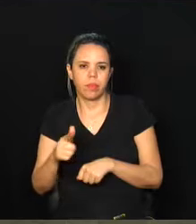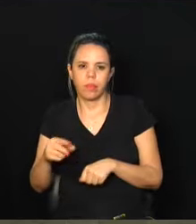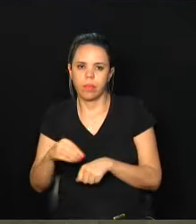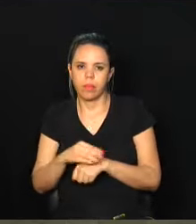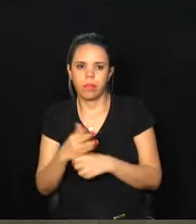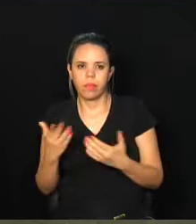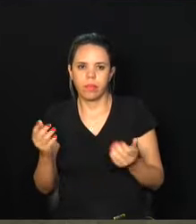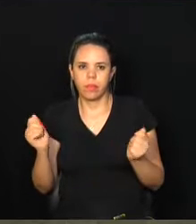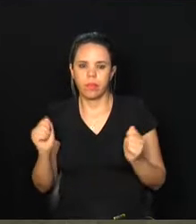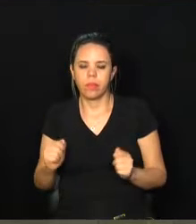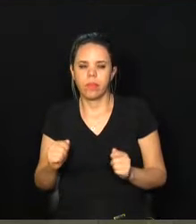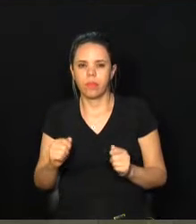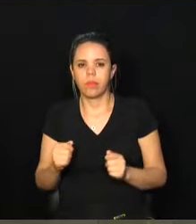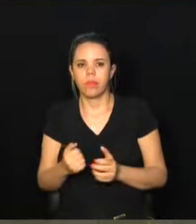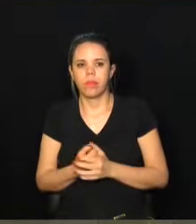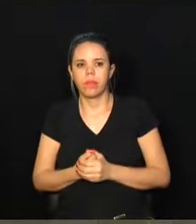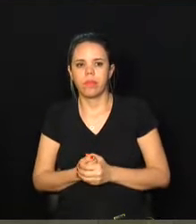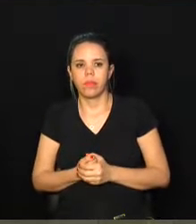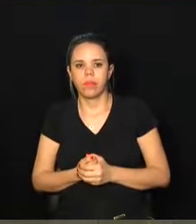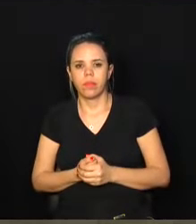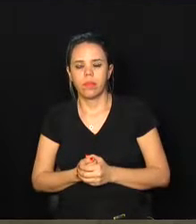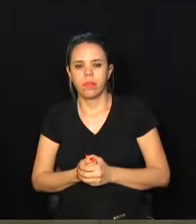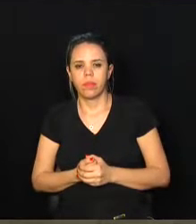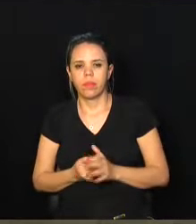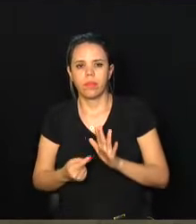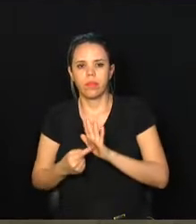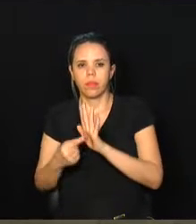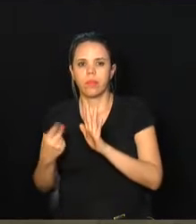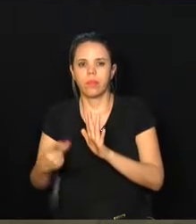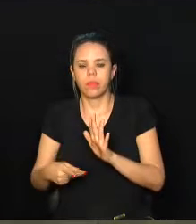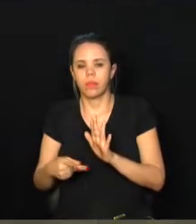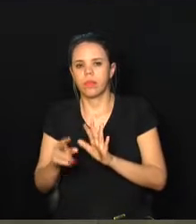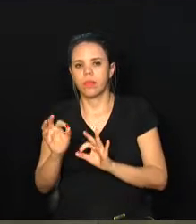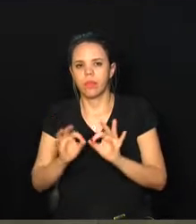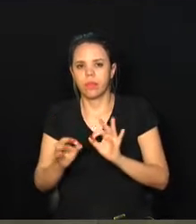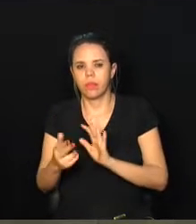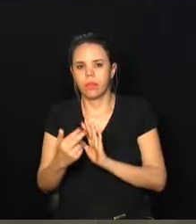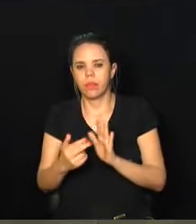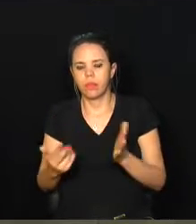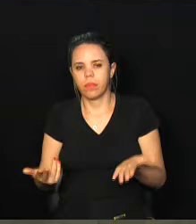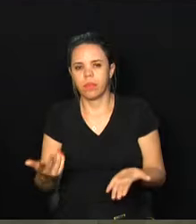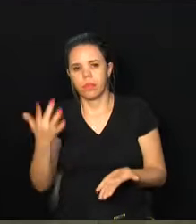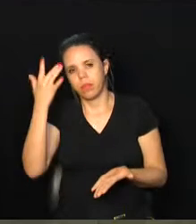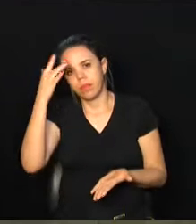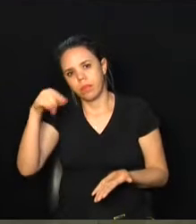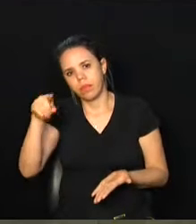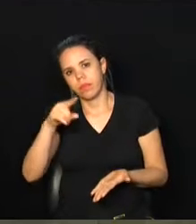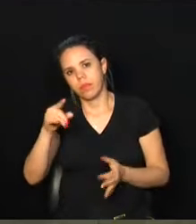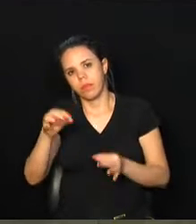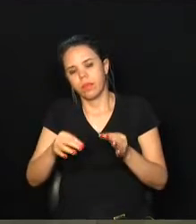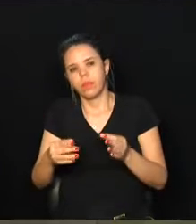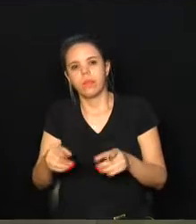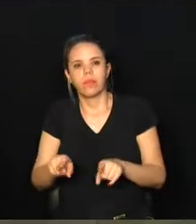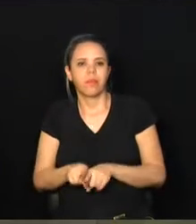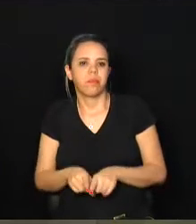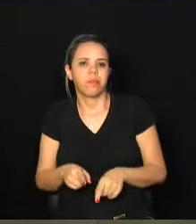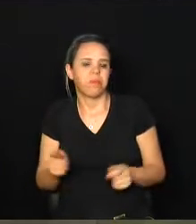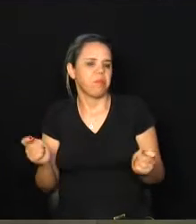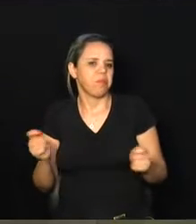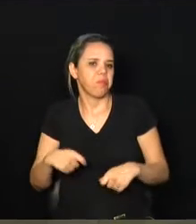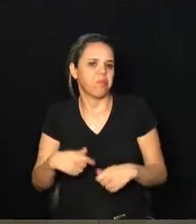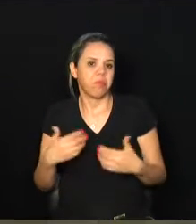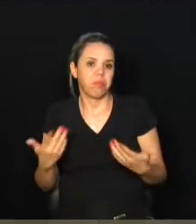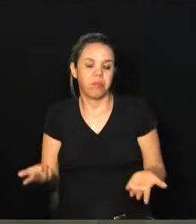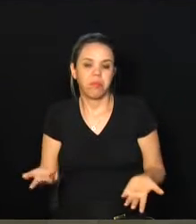que poderiam muito bem ser demonstradas graficamente. Não sei se juridicamente isso não é possível,